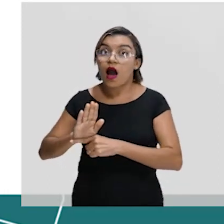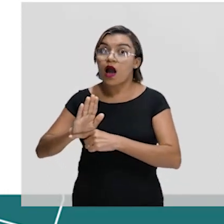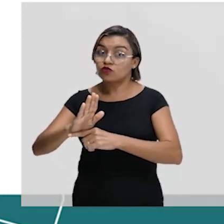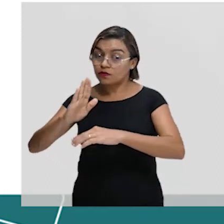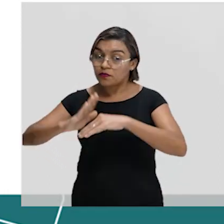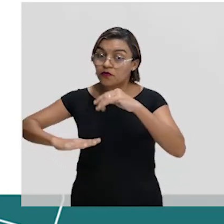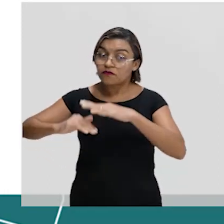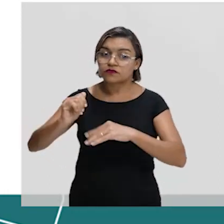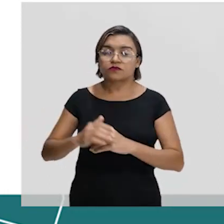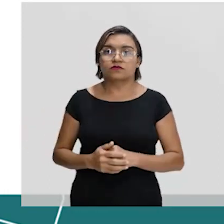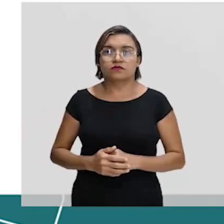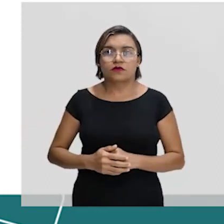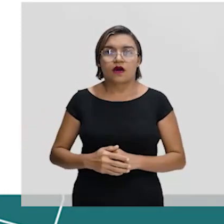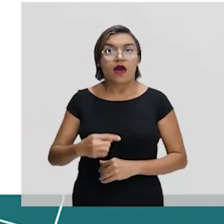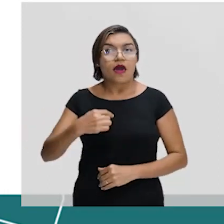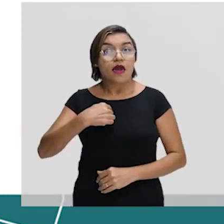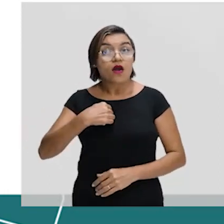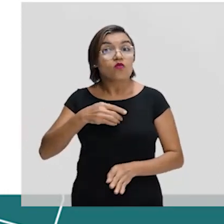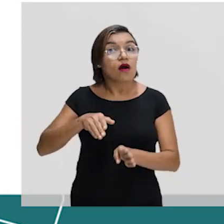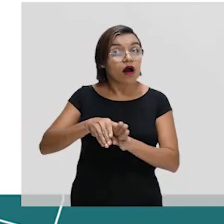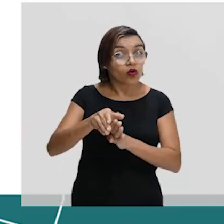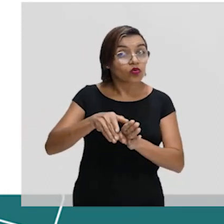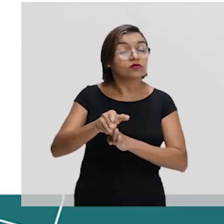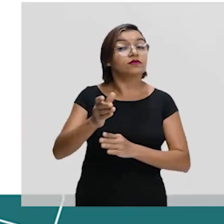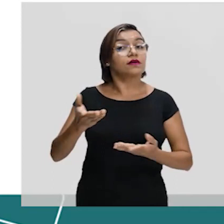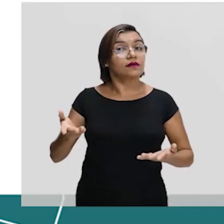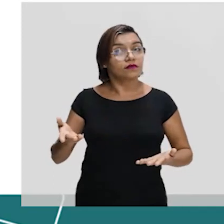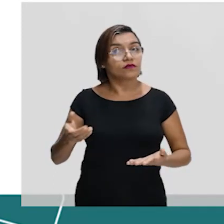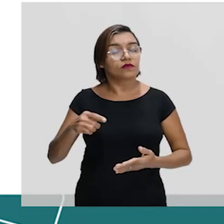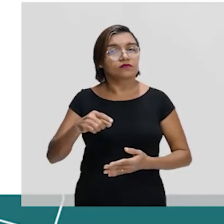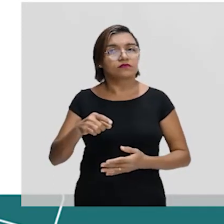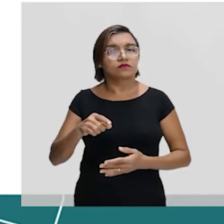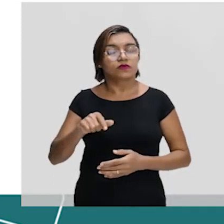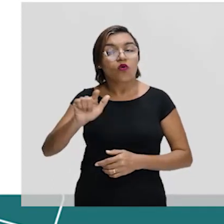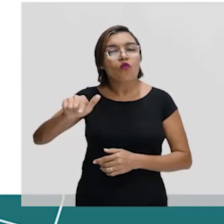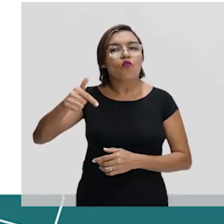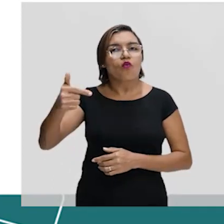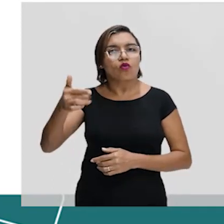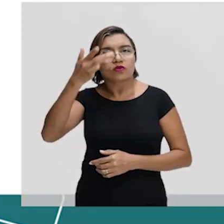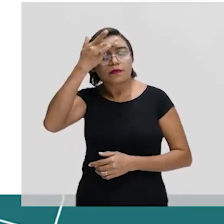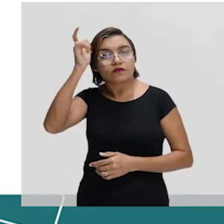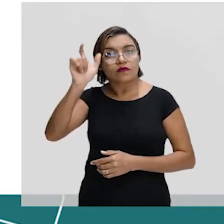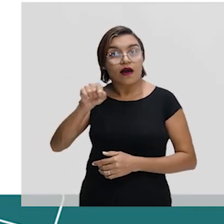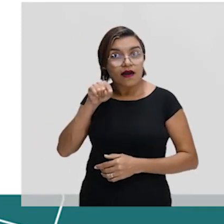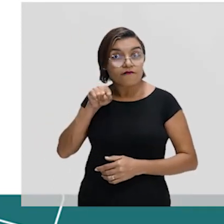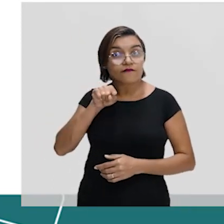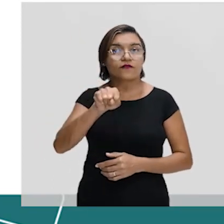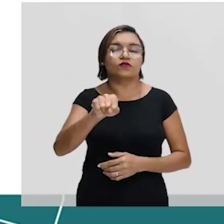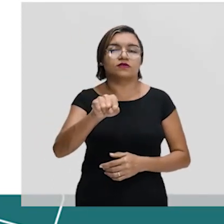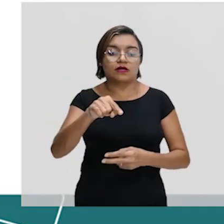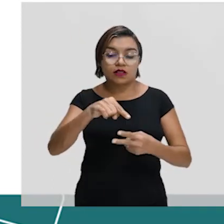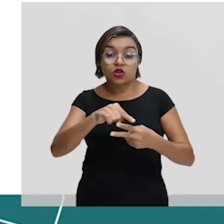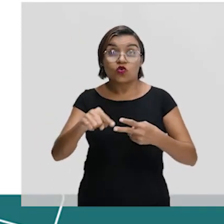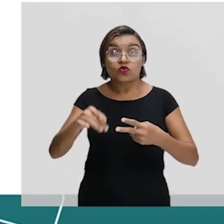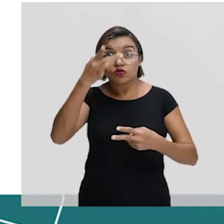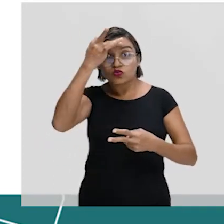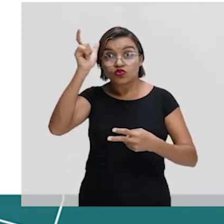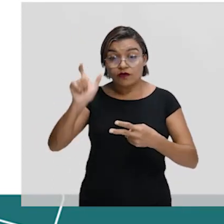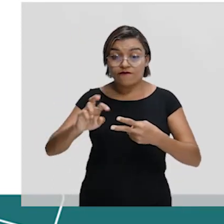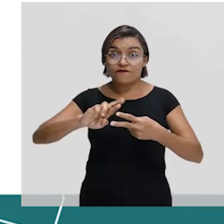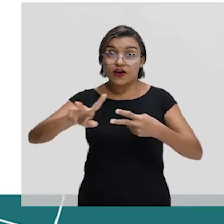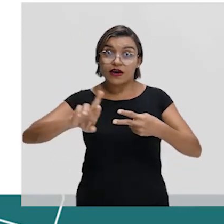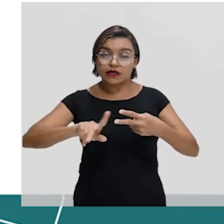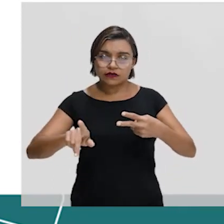recomenda? Eu. Qual é o outro sujeito? Você. Tá? Então, eu estou fazendo dois sujeitos